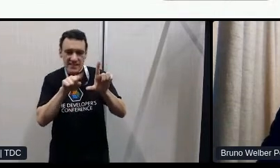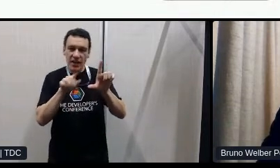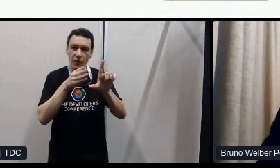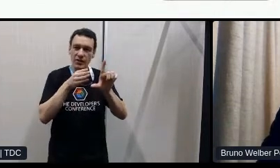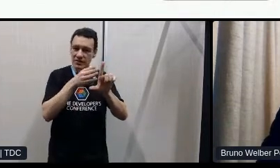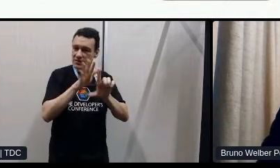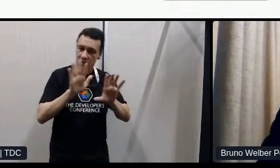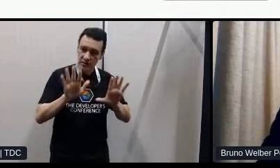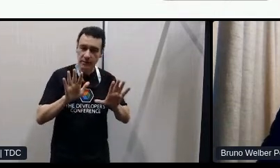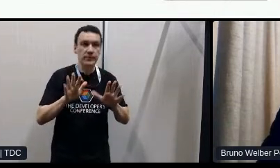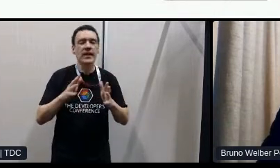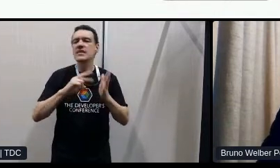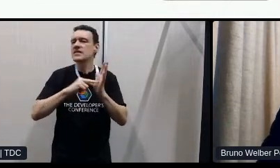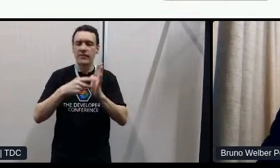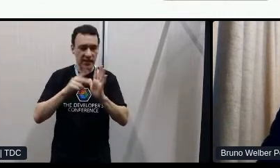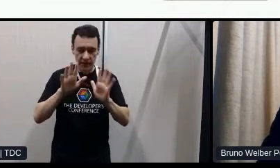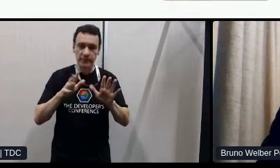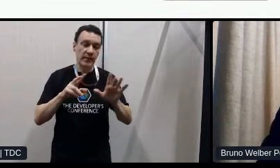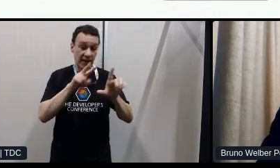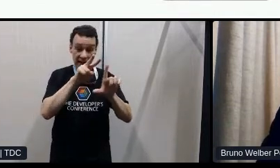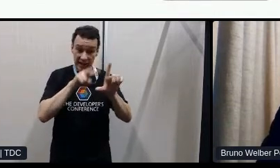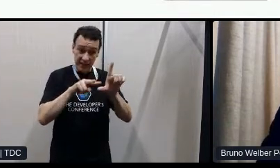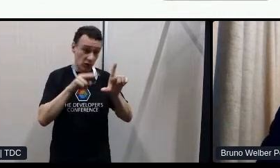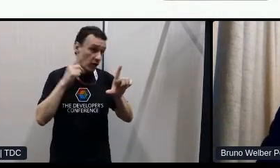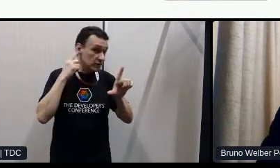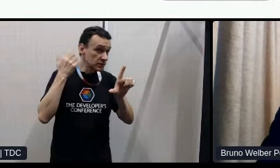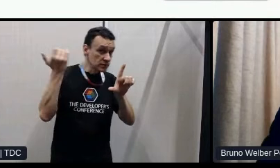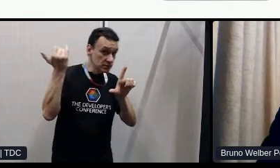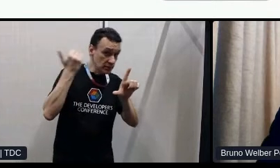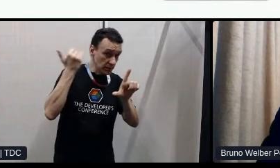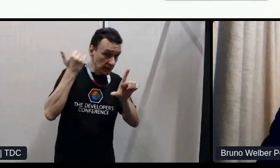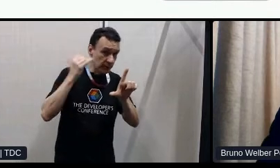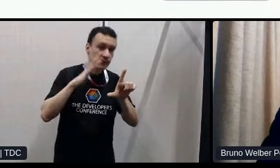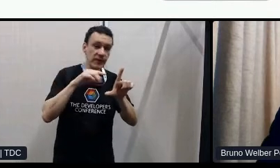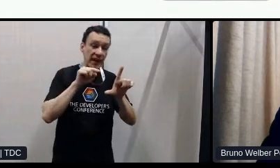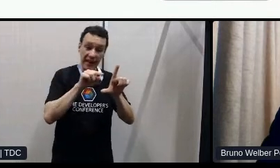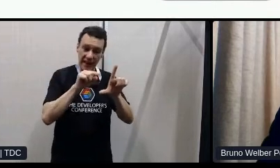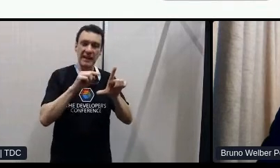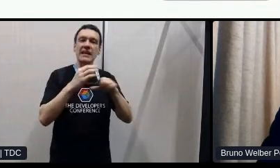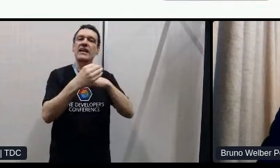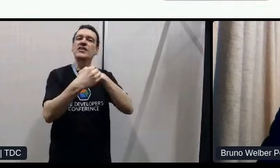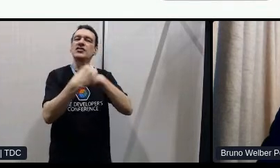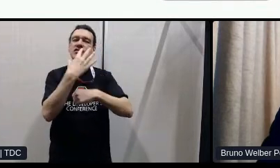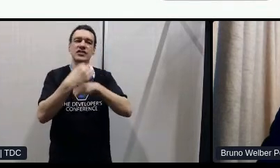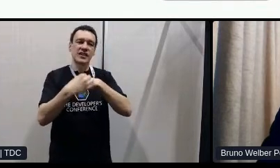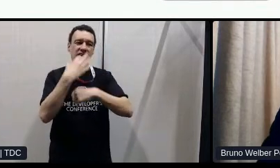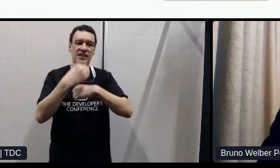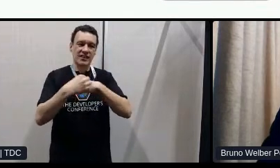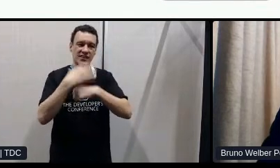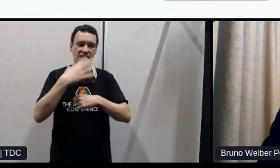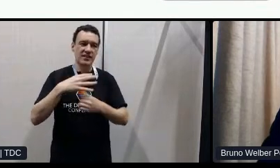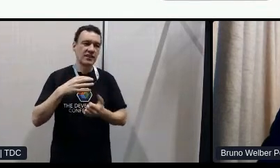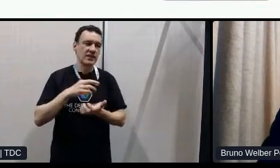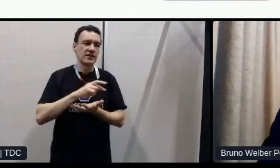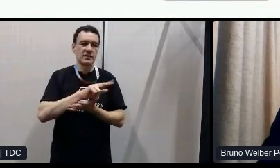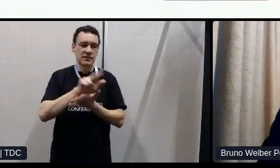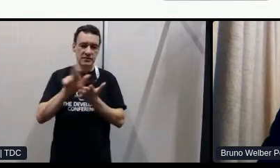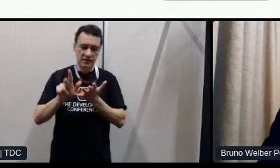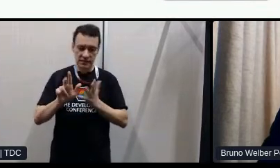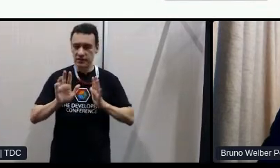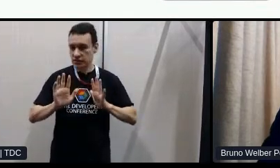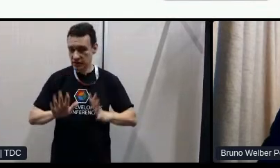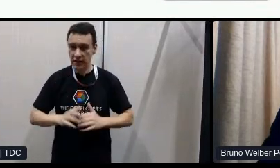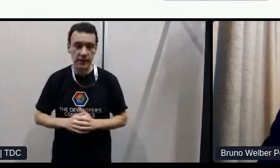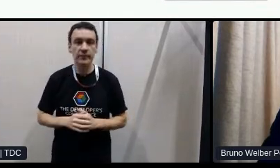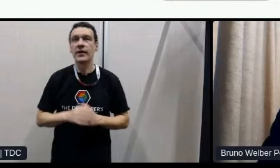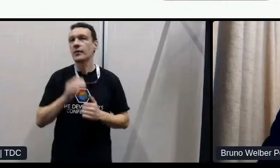estamos navegando com o leitor de tela, ele dá algumas dicas para a gente. Por exemplo, se eu passo em cima de um componente que é um link